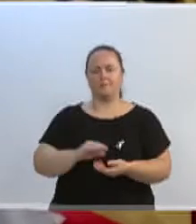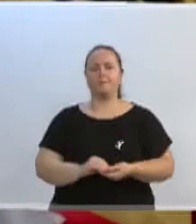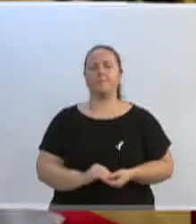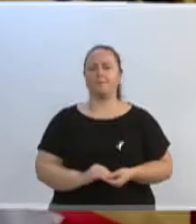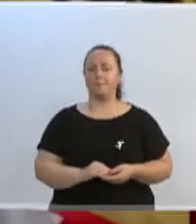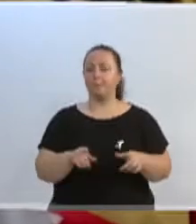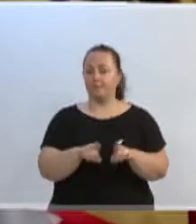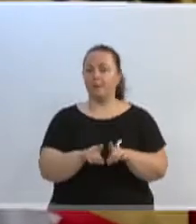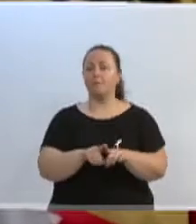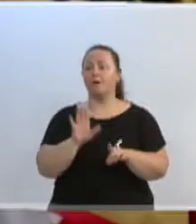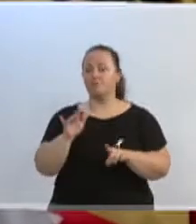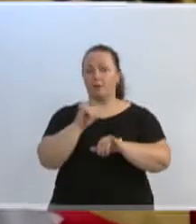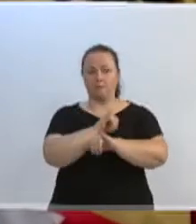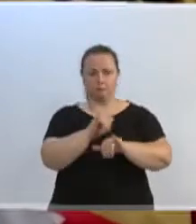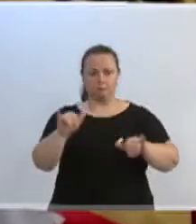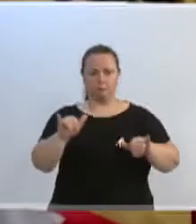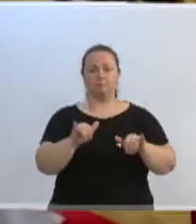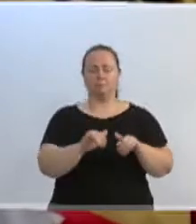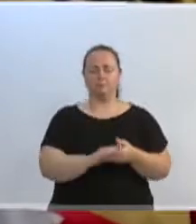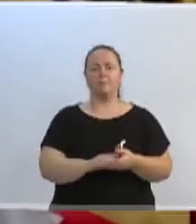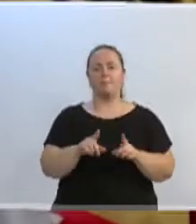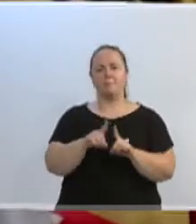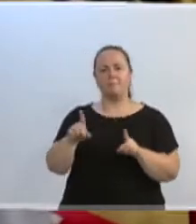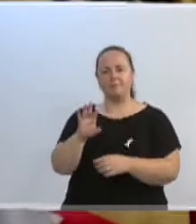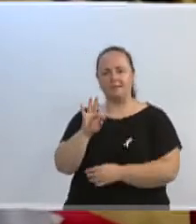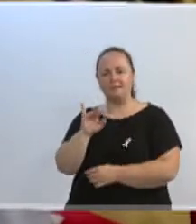afirmado, e o Tiago Duve aqui fez algumas